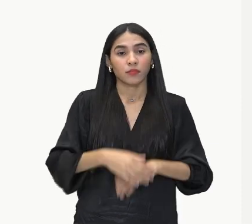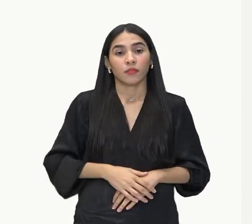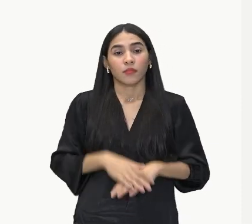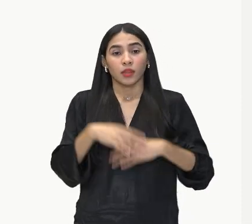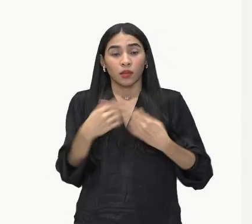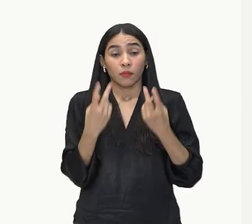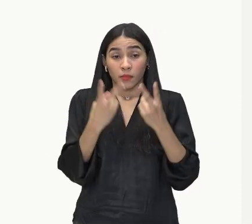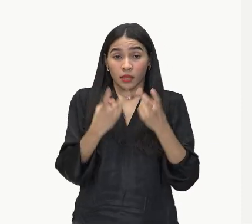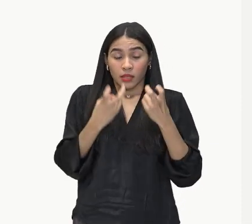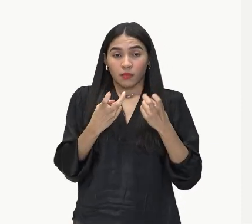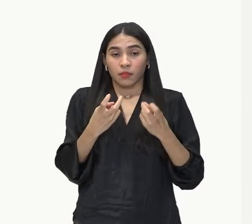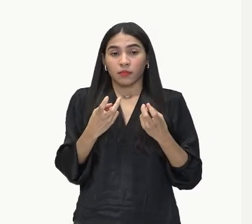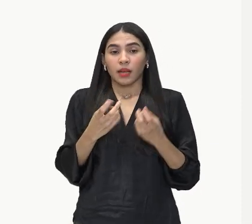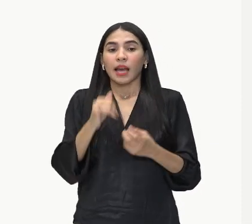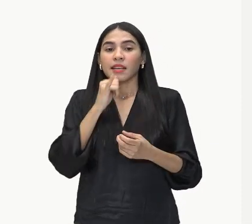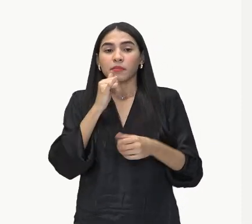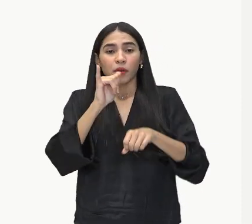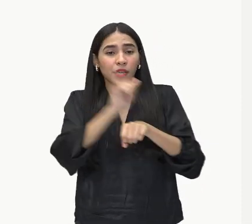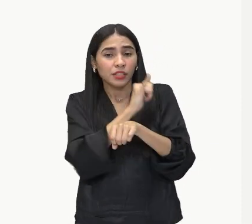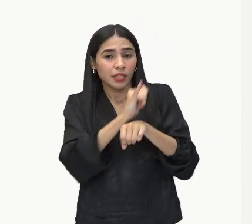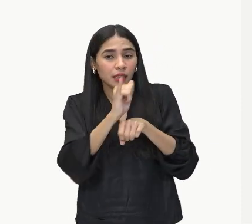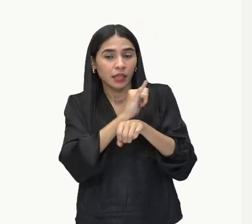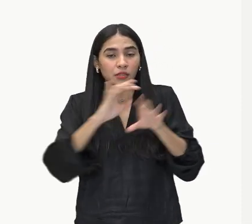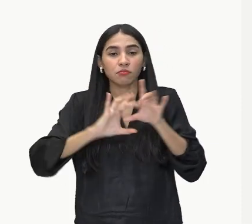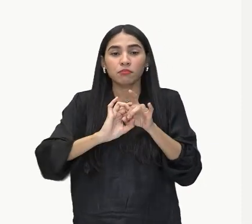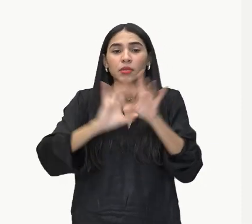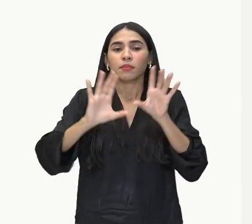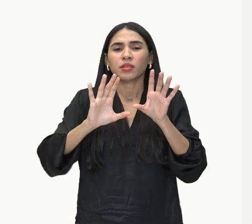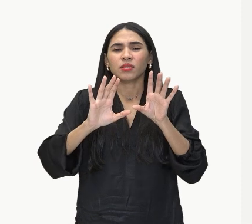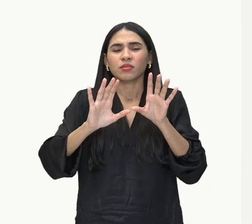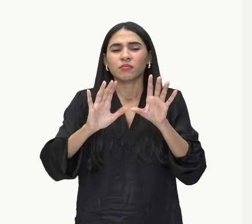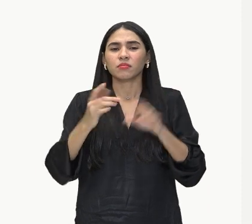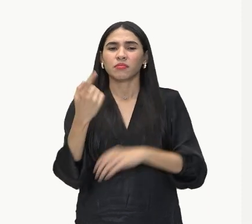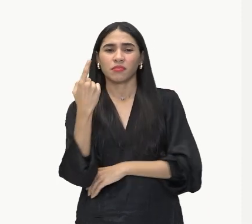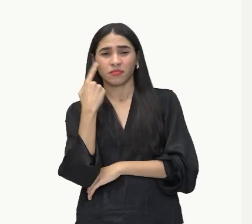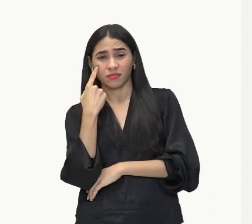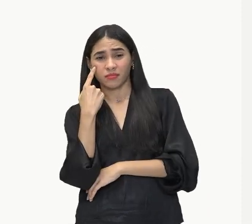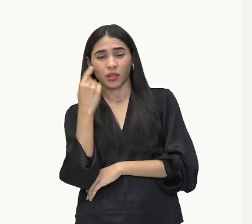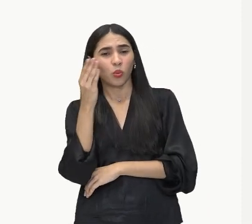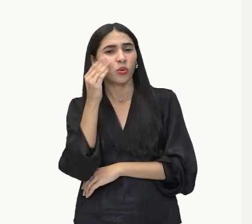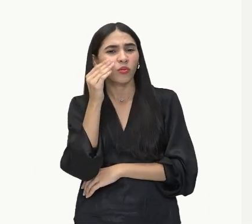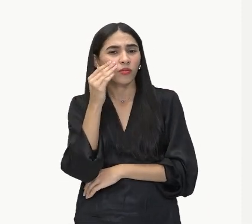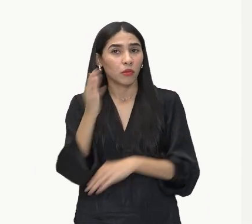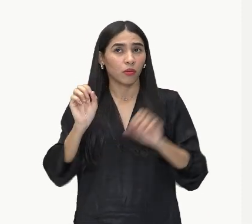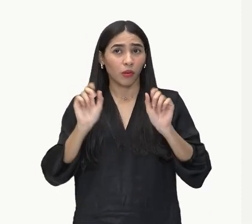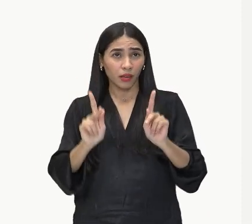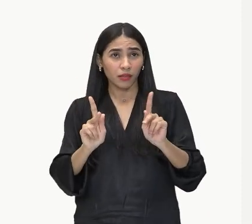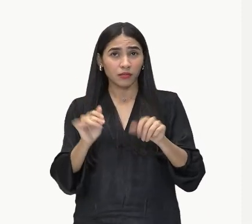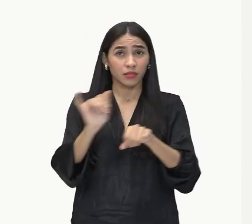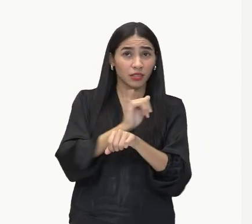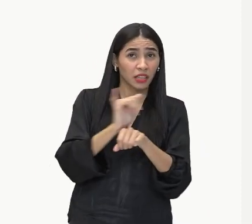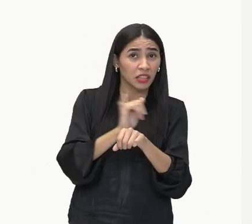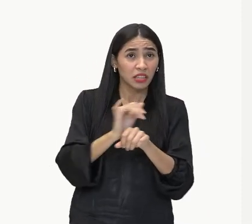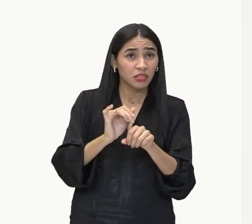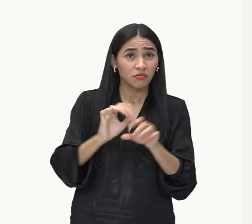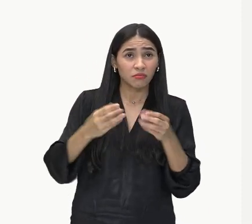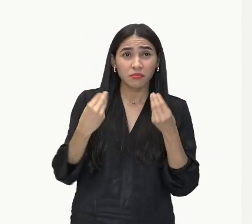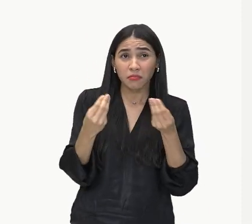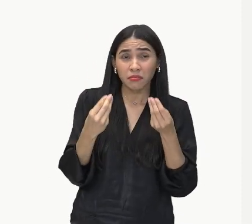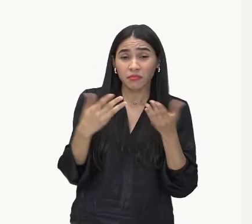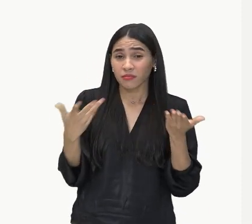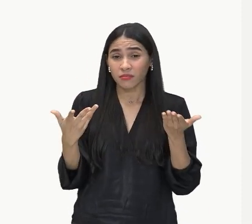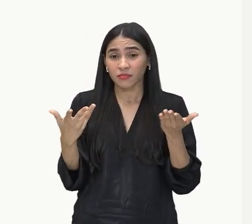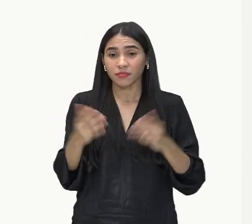quando eu digo essa estratégia permite, você fica curioso, querendo saber, tá, professor, o que ela permite,